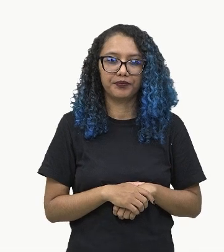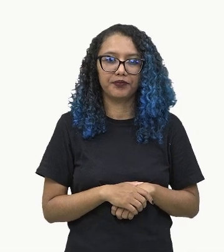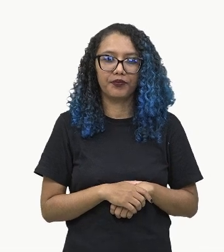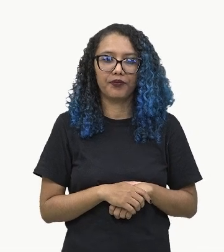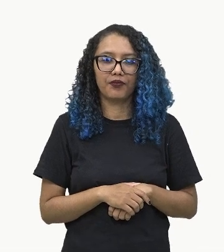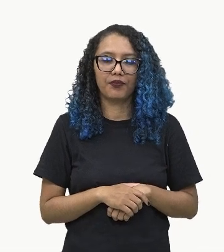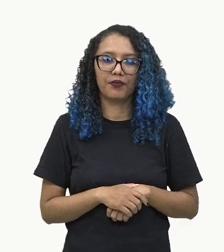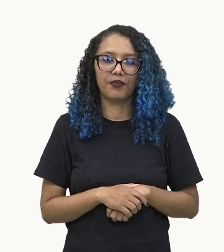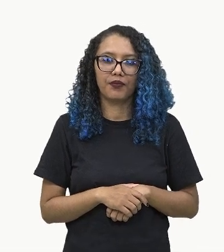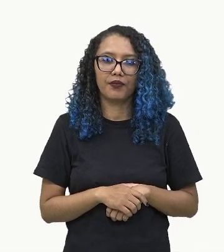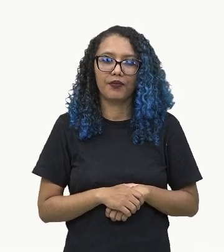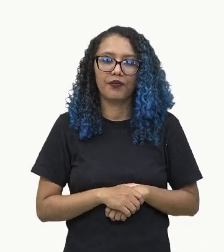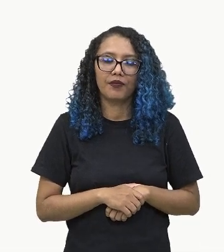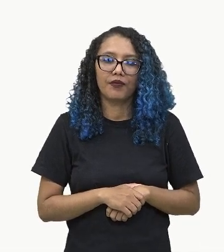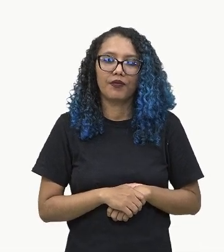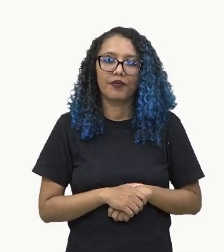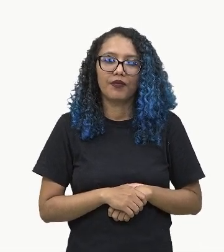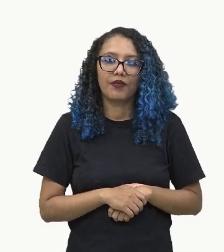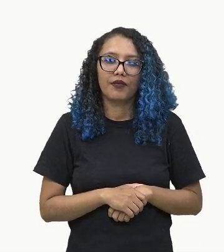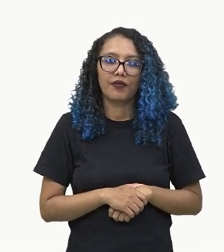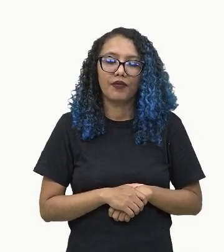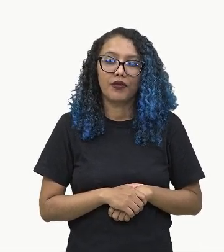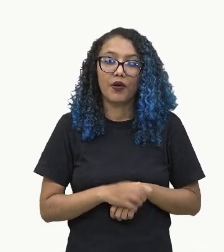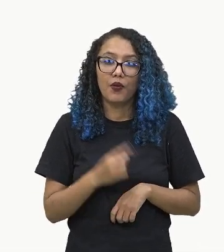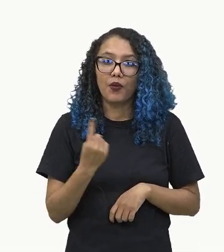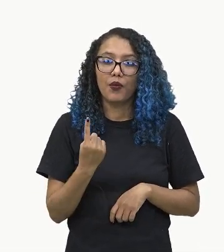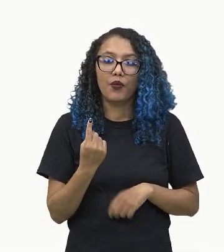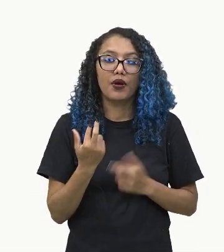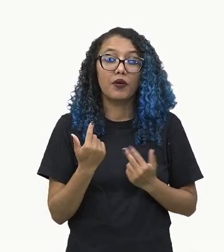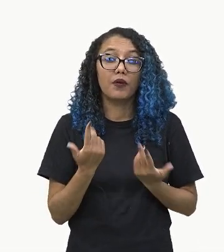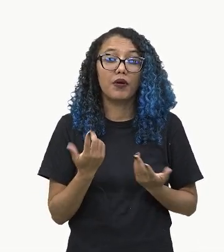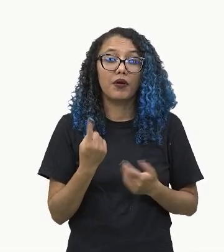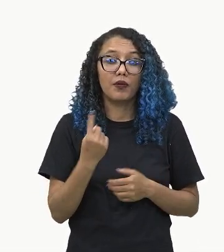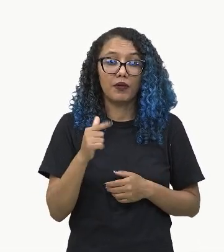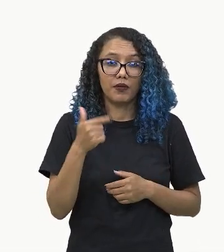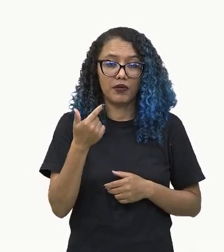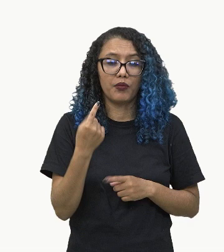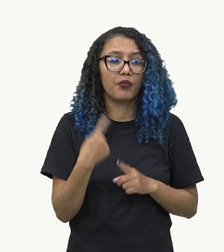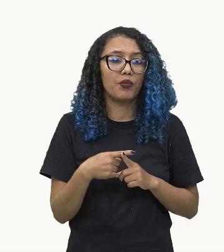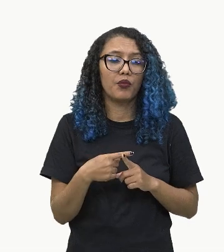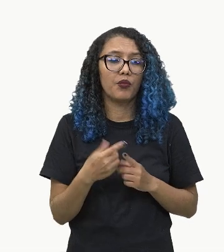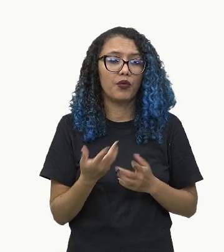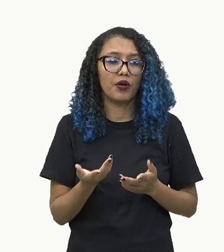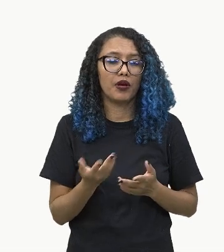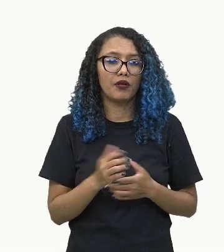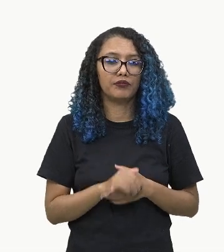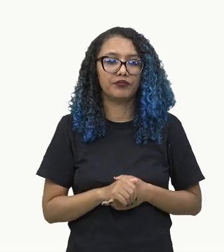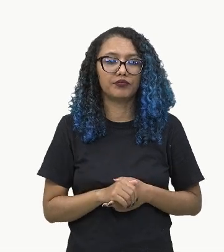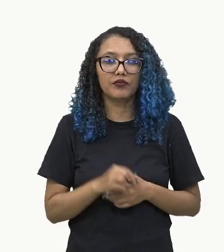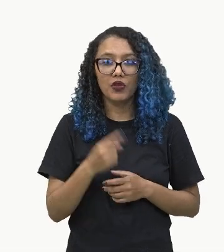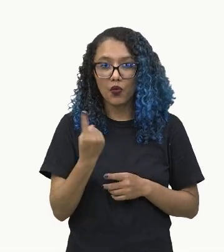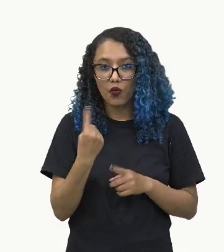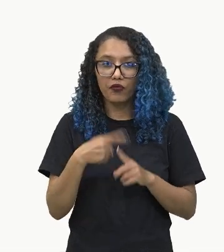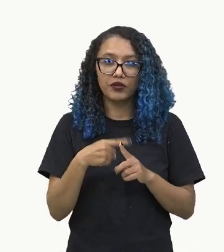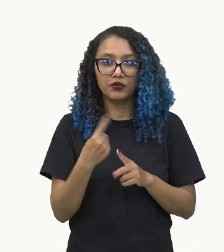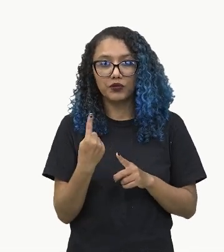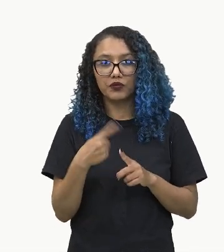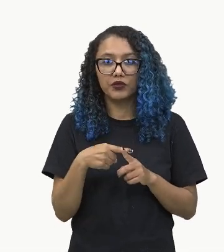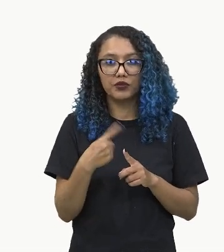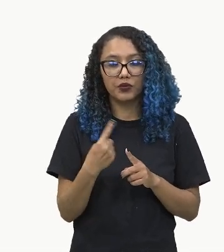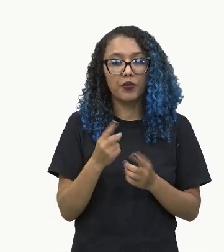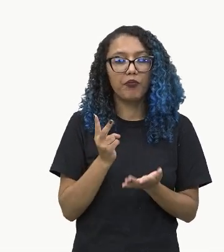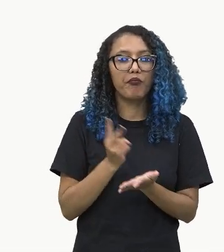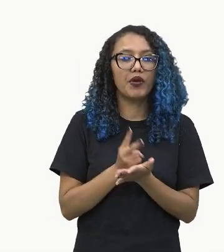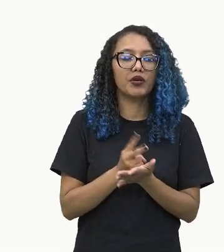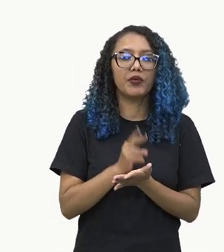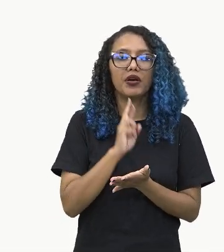informação. O 1 é o mesmo do que 1 ao quadrado. O 1 eu posso multiplicar por ele quantas vezes